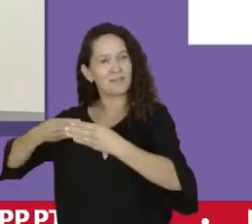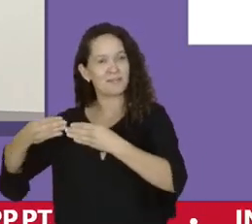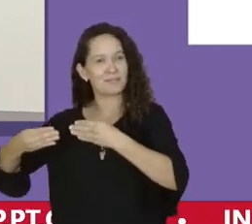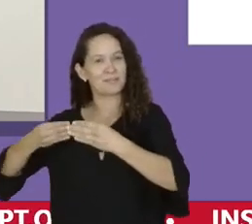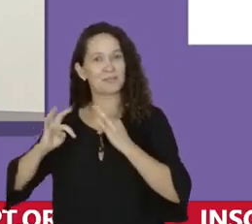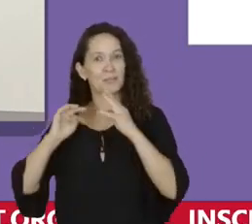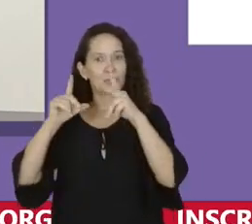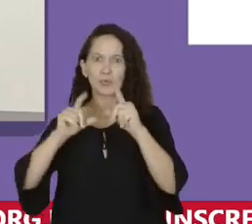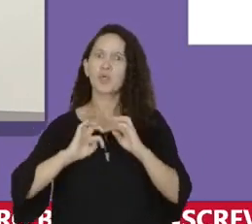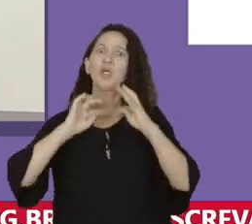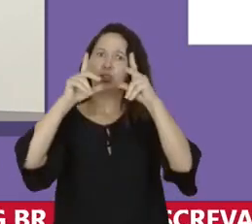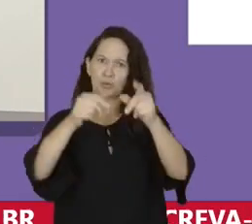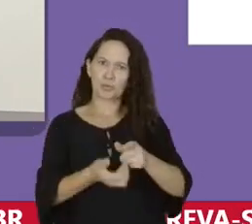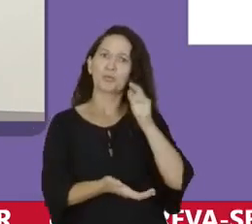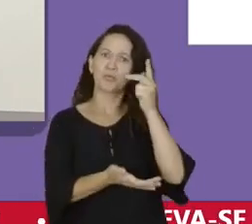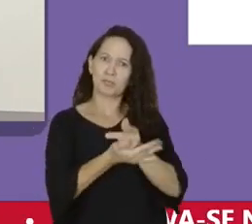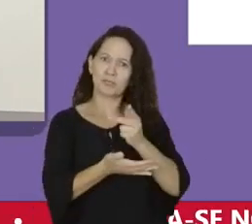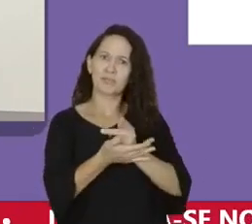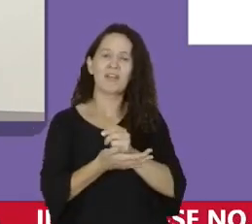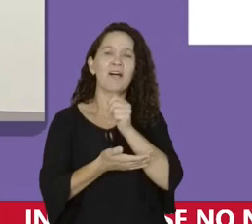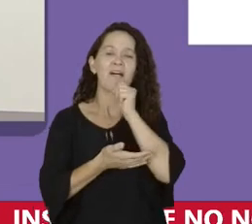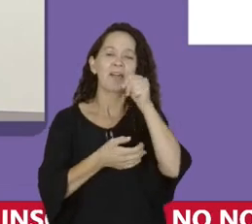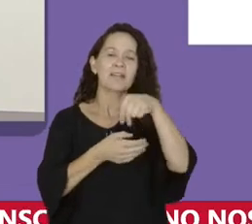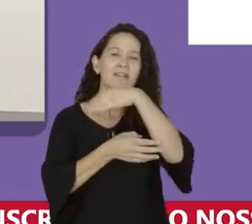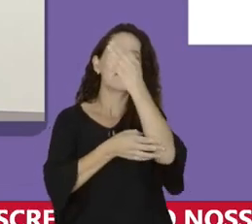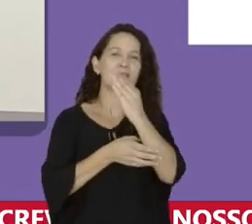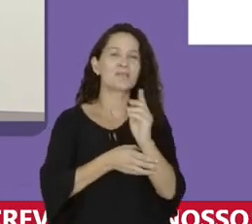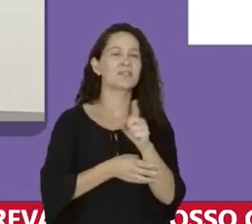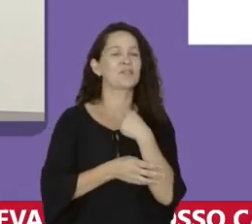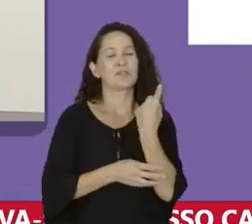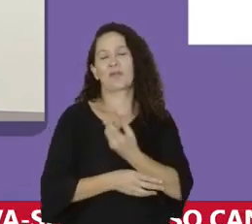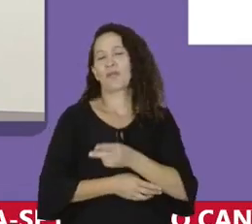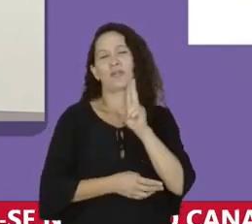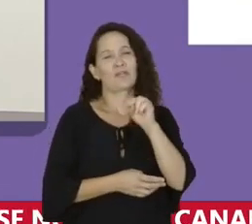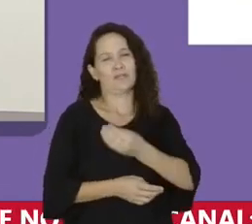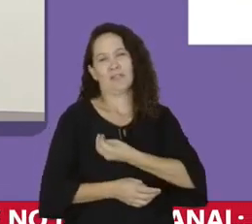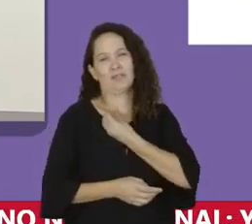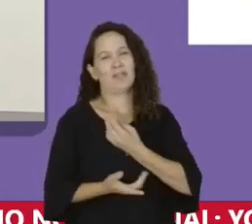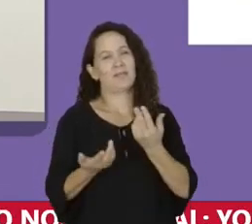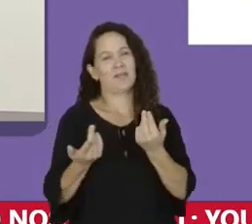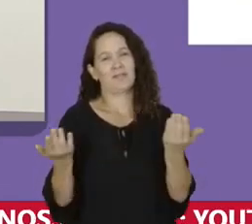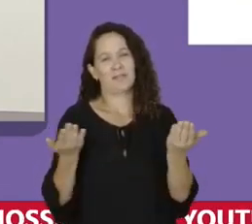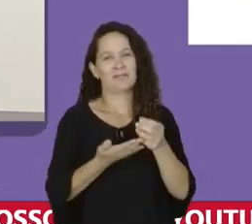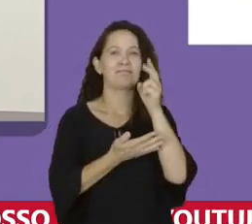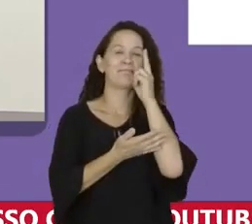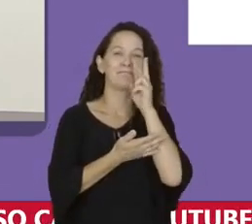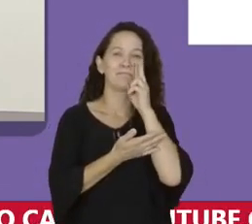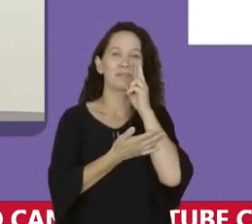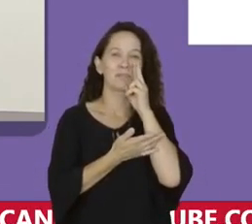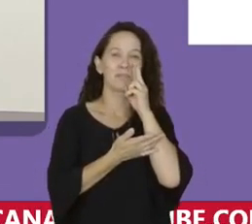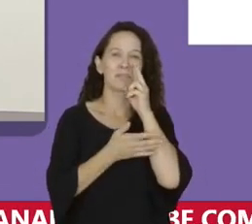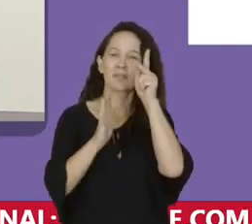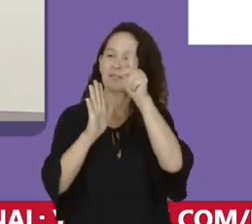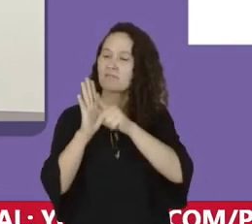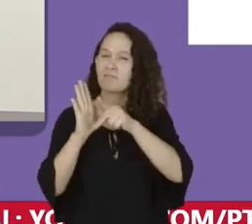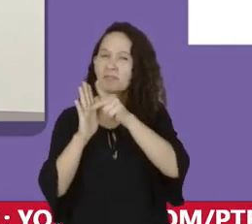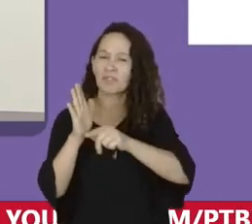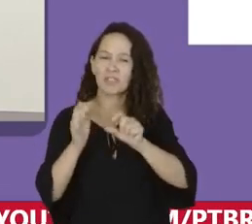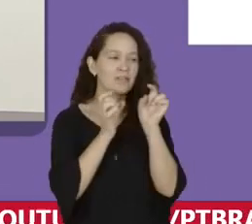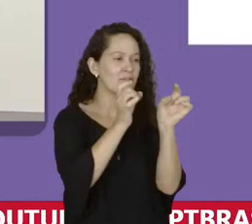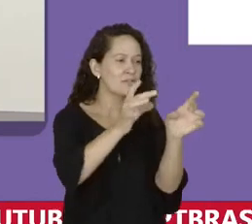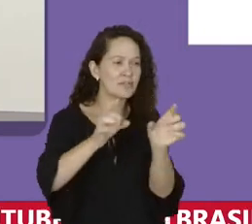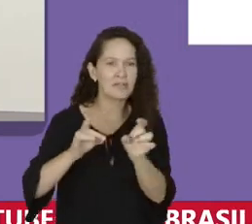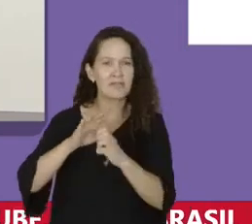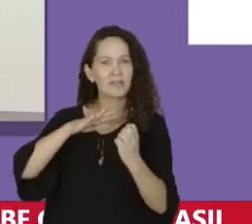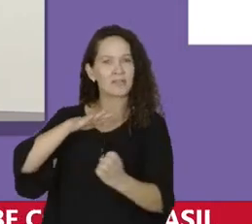eu falo tudo, é tudo. O que está se operando no Brasil, nós nunca vivemos na história. É um dos projetos de